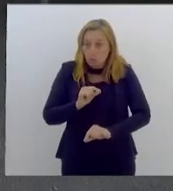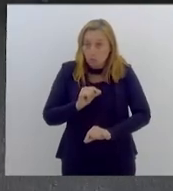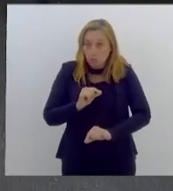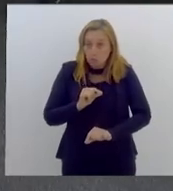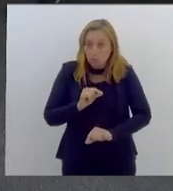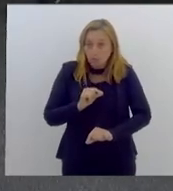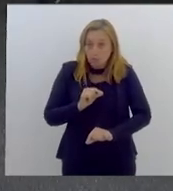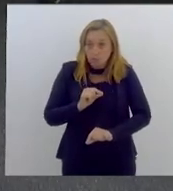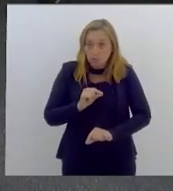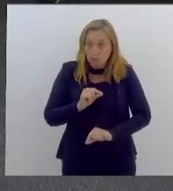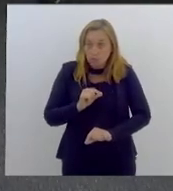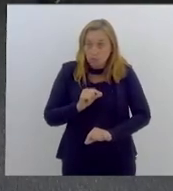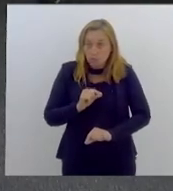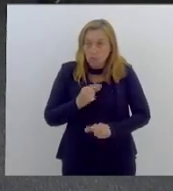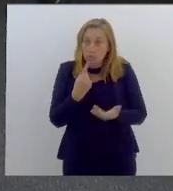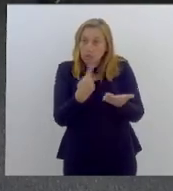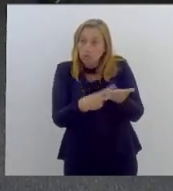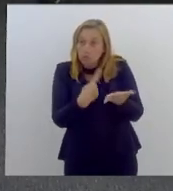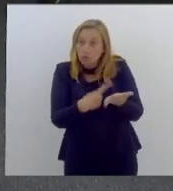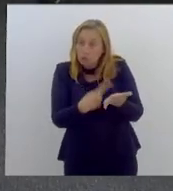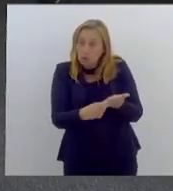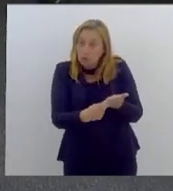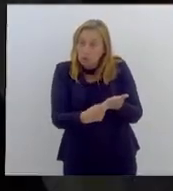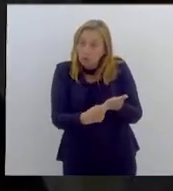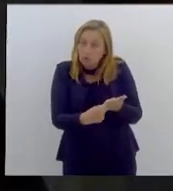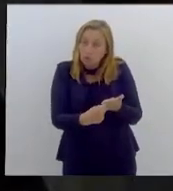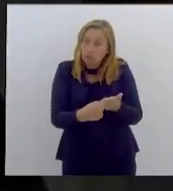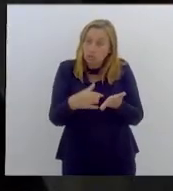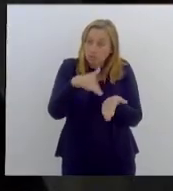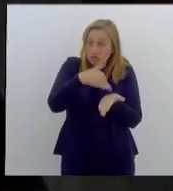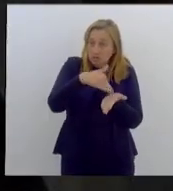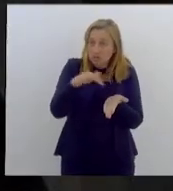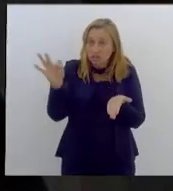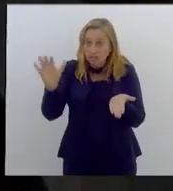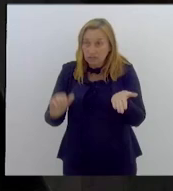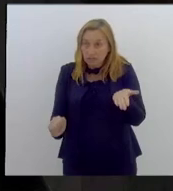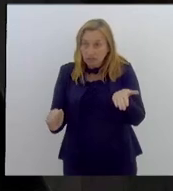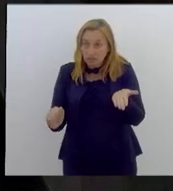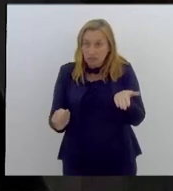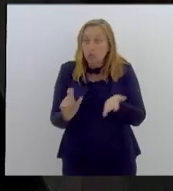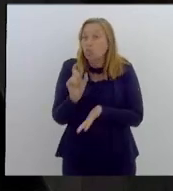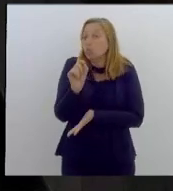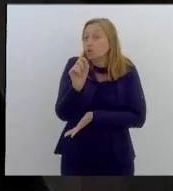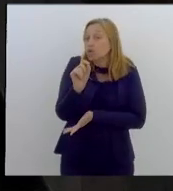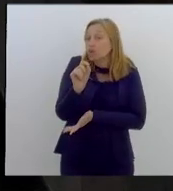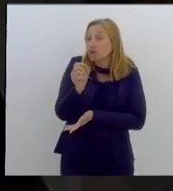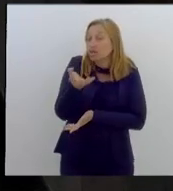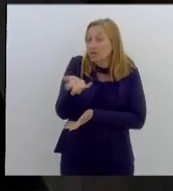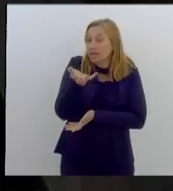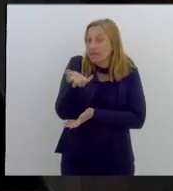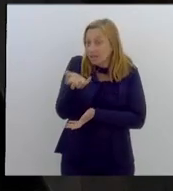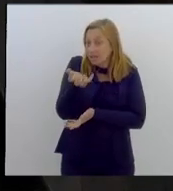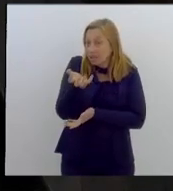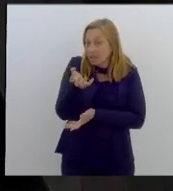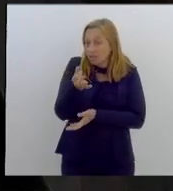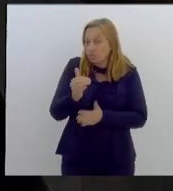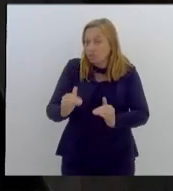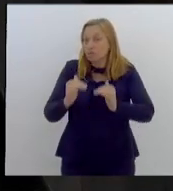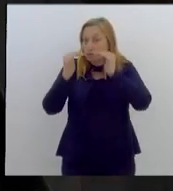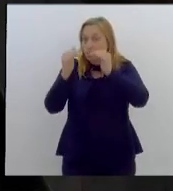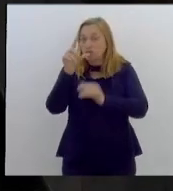Mendes, decidindo do acordo feito com os secretários de Fazenda, o que ele vai botar como decisão do